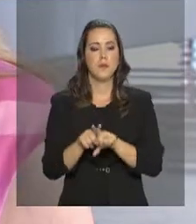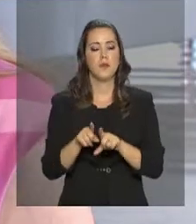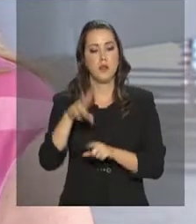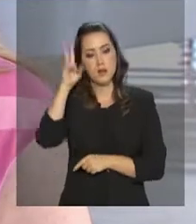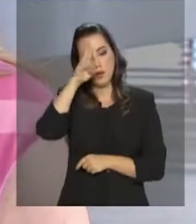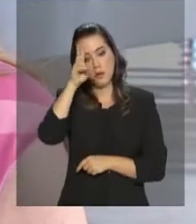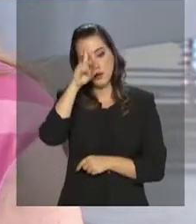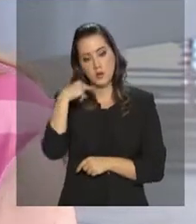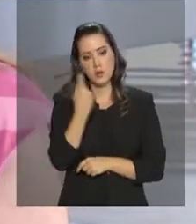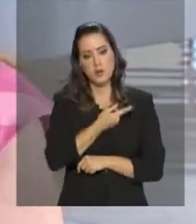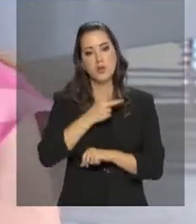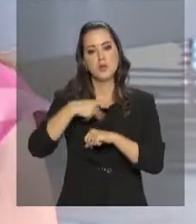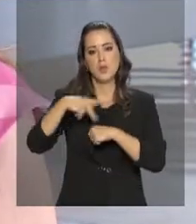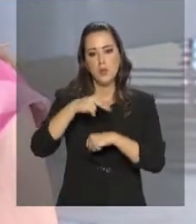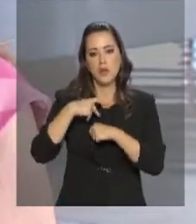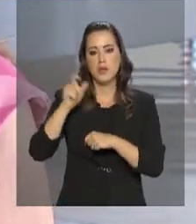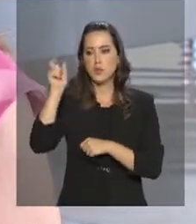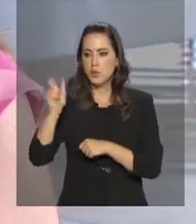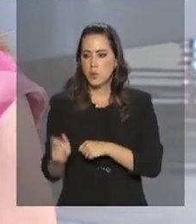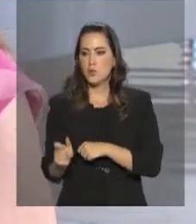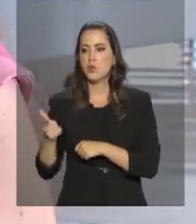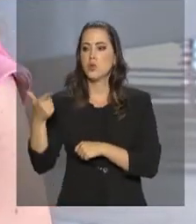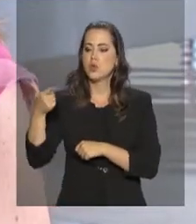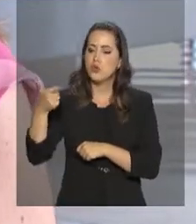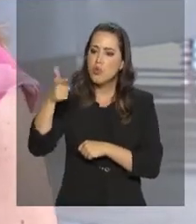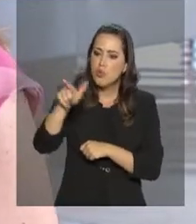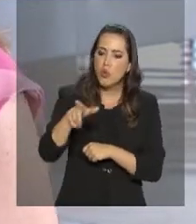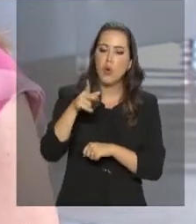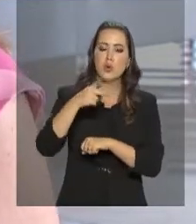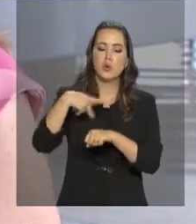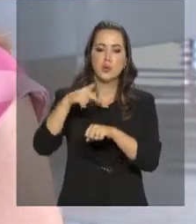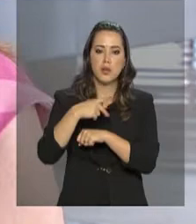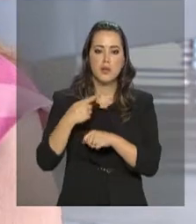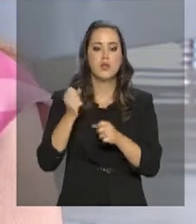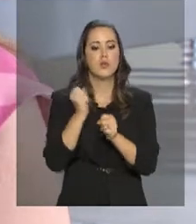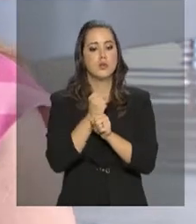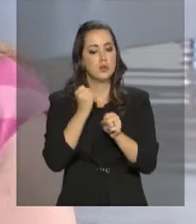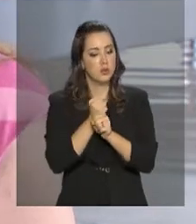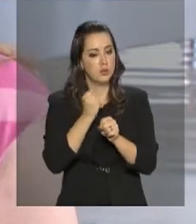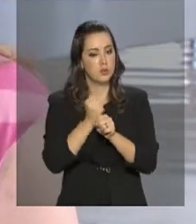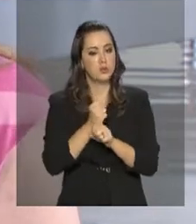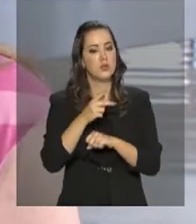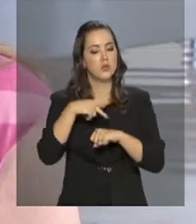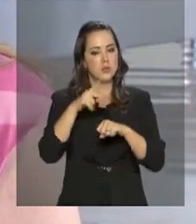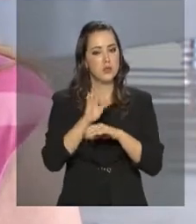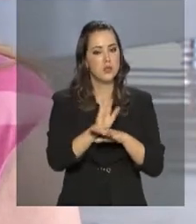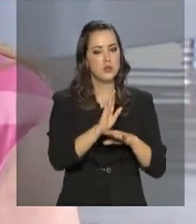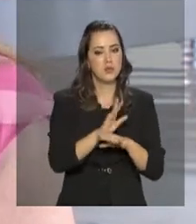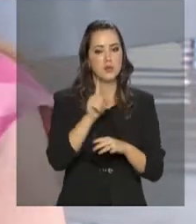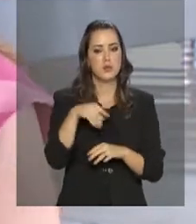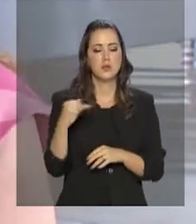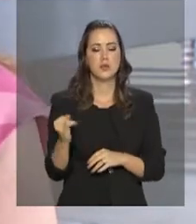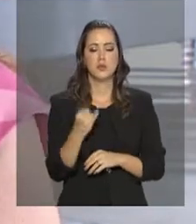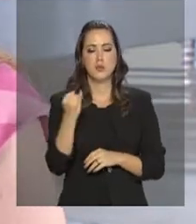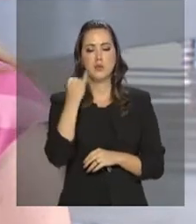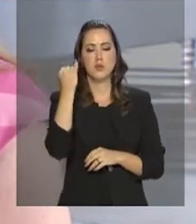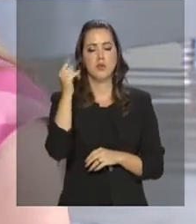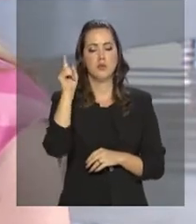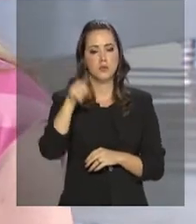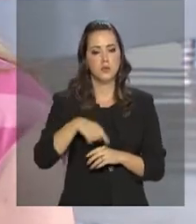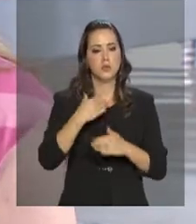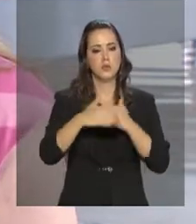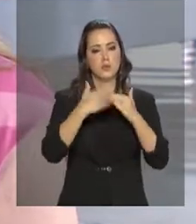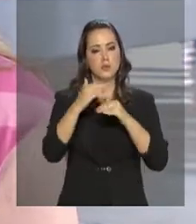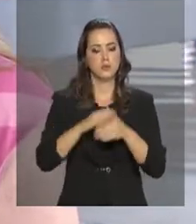Lembrando que somos um país de imigrantes, né? Os imigrantes que vieram para o Brasil ajudaram a construir esse país. Então é uma oportunidade também, novamente,